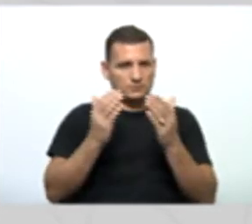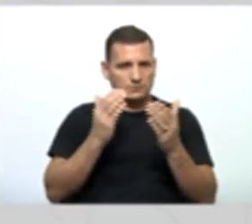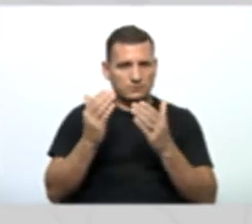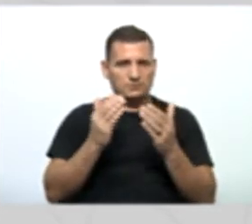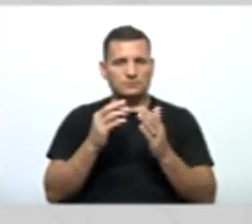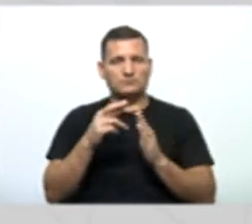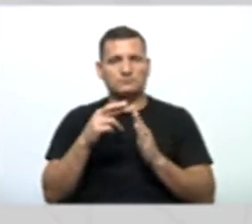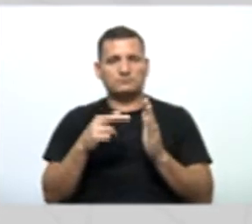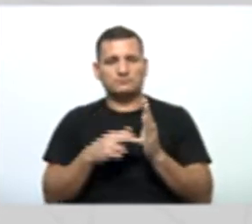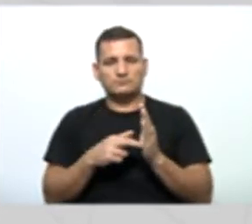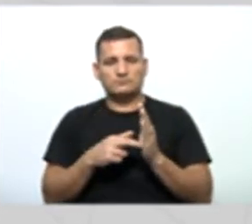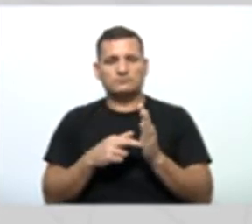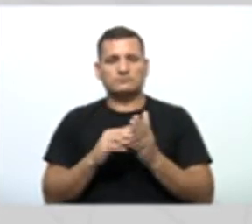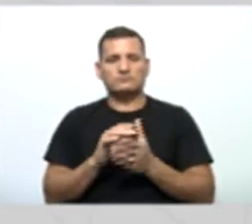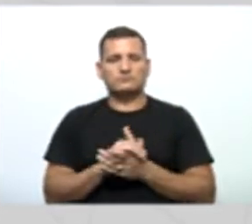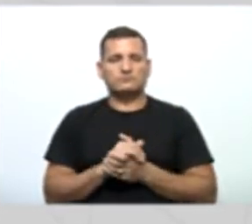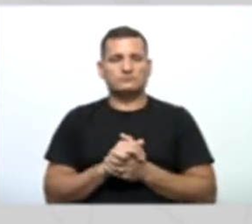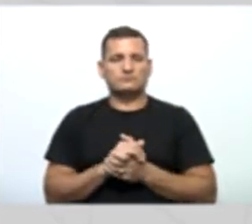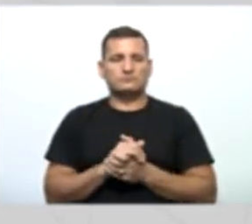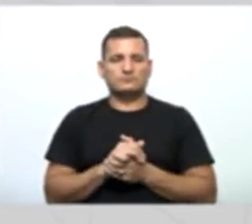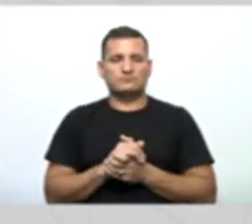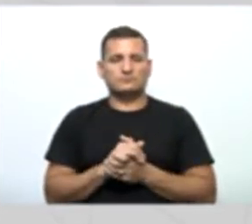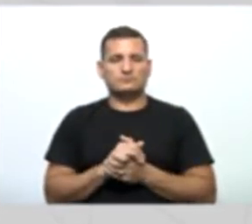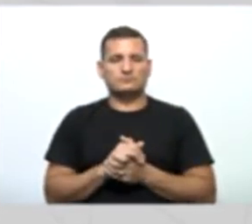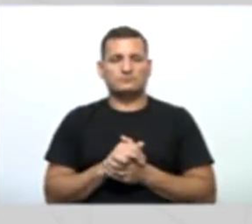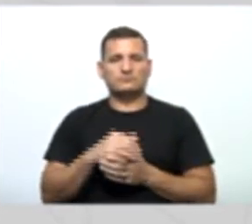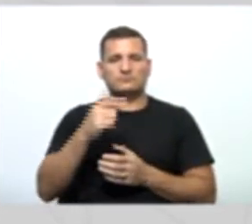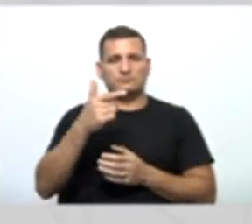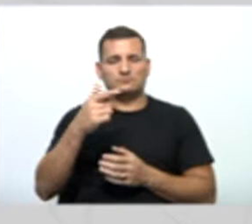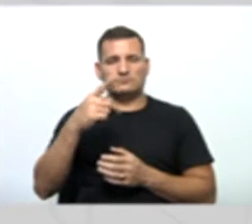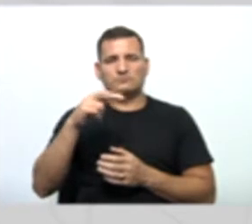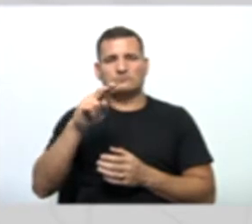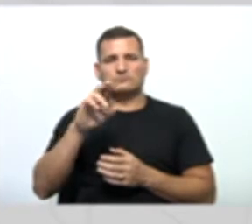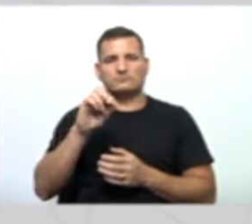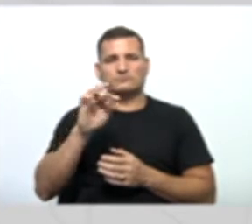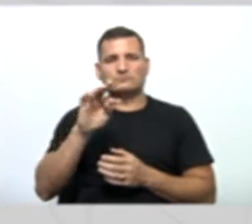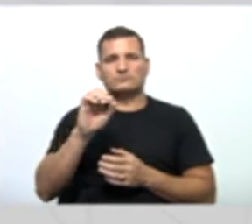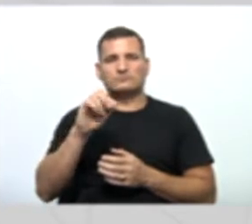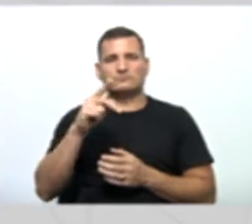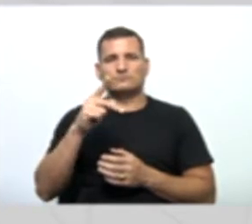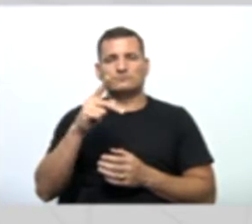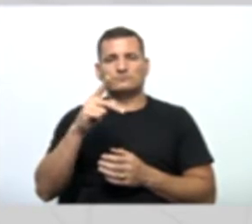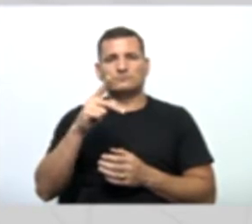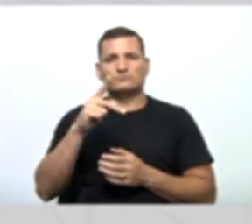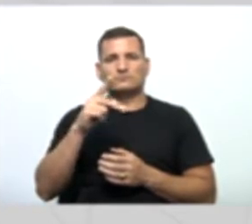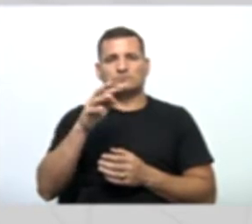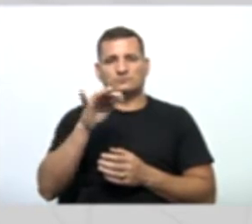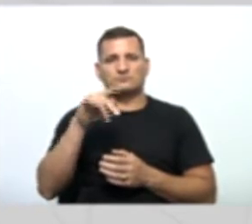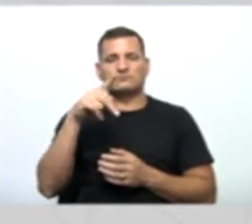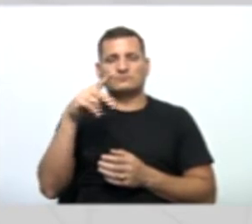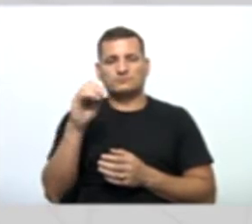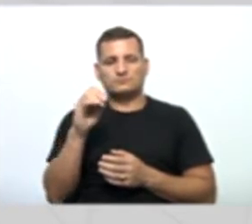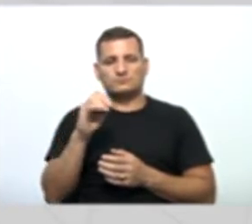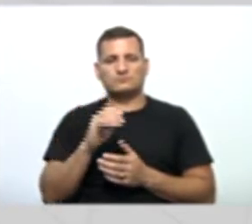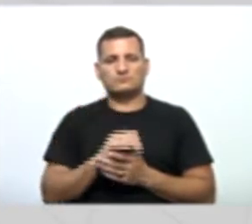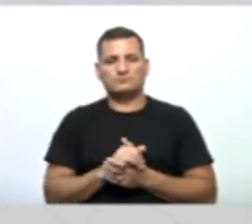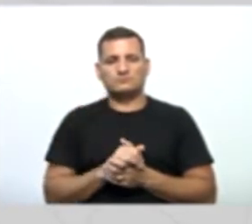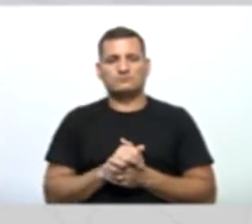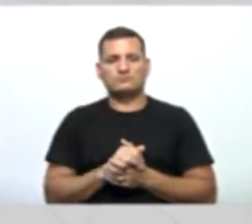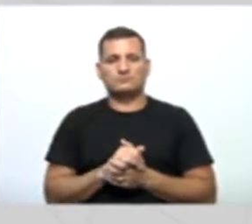requisitos, né? Primeiro passo, levantar e analisar os requisitos. Segundo passo, protótipo, que é o que eu vou mostrar para vocês daqui a